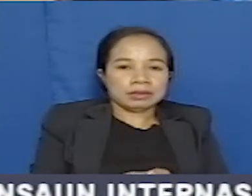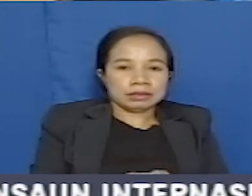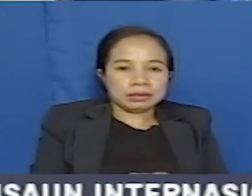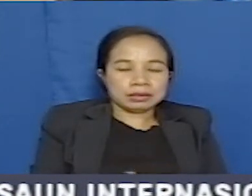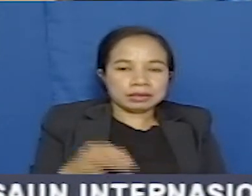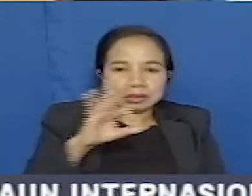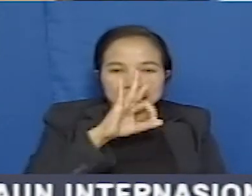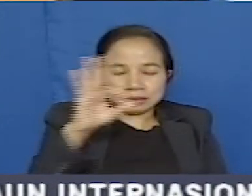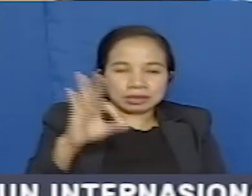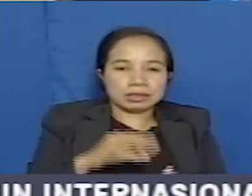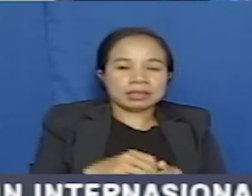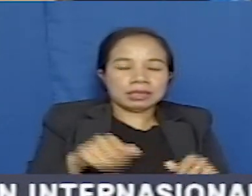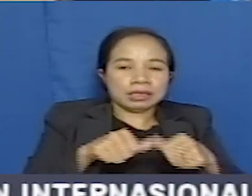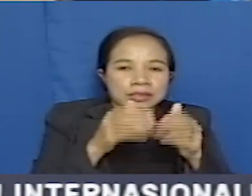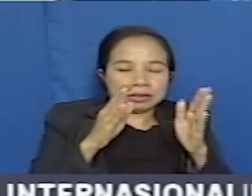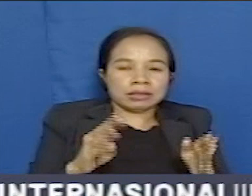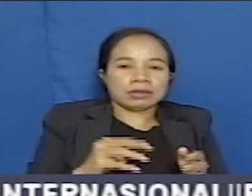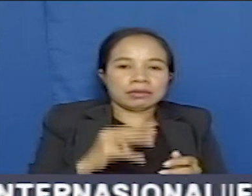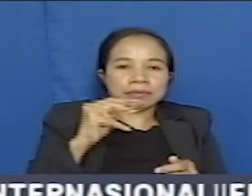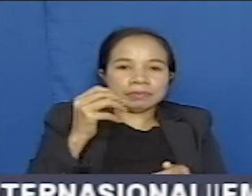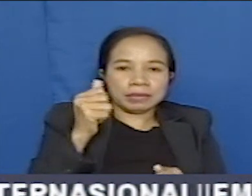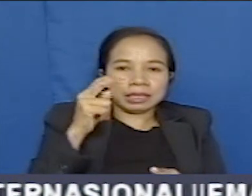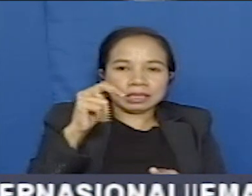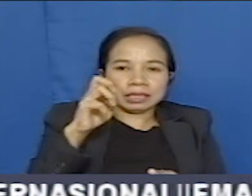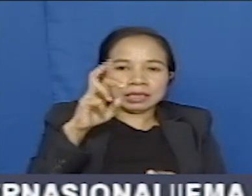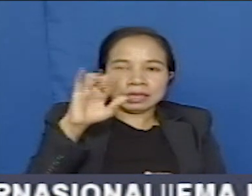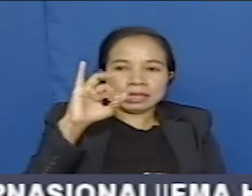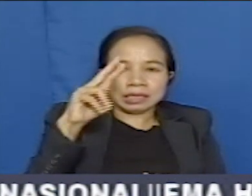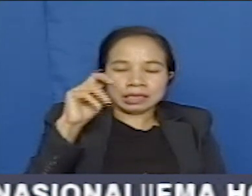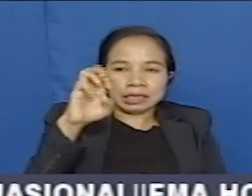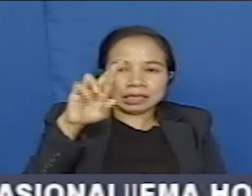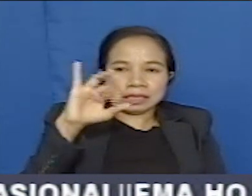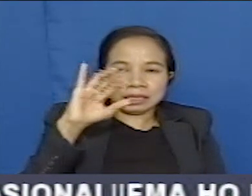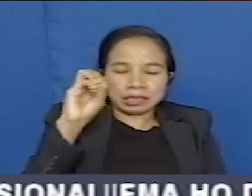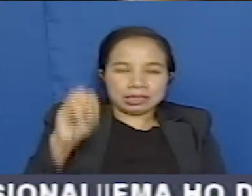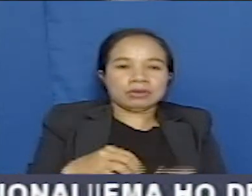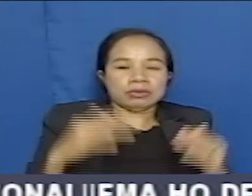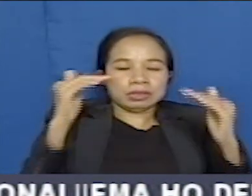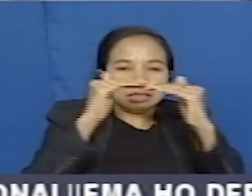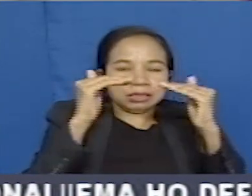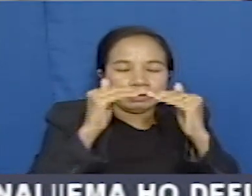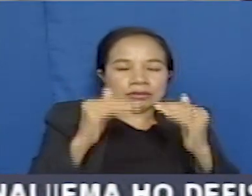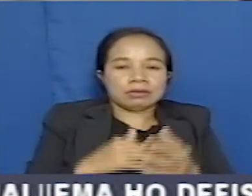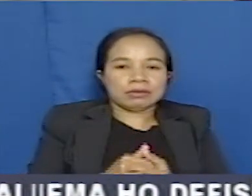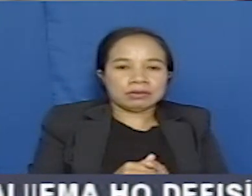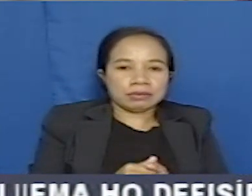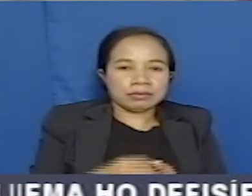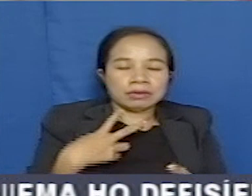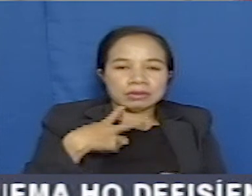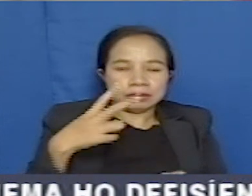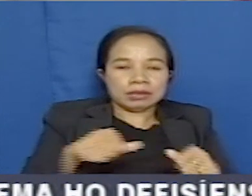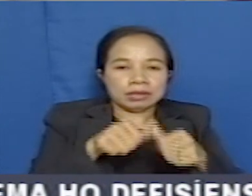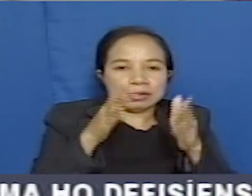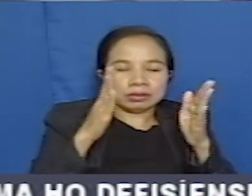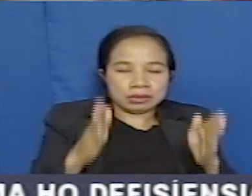Sexta-feira, na Associação Marinheiro Timor-Leste comemora o Mundial Marinheiro para a lação no recinto de Lihusi, conferência imprensa. Porta-voz